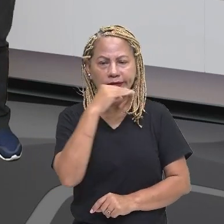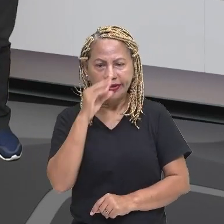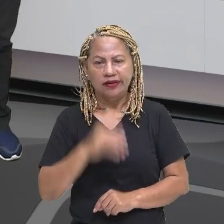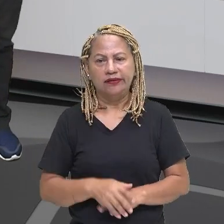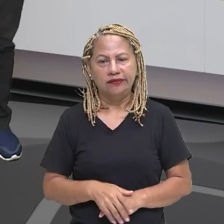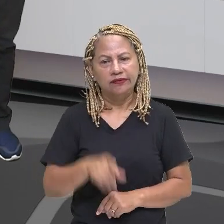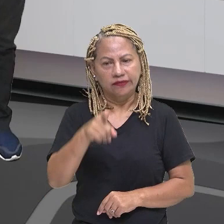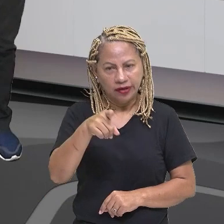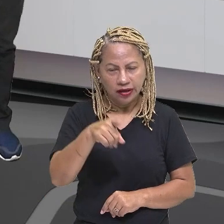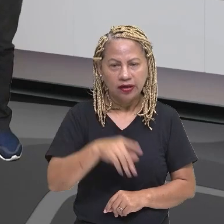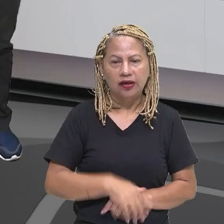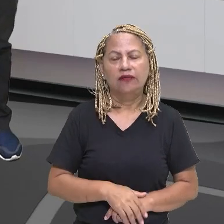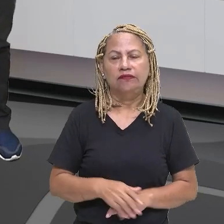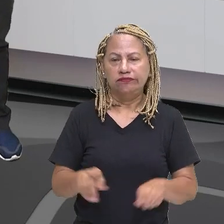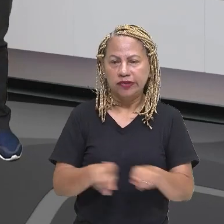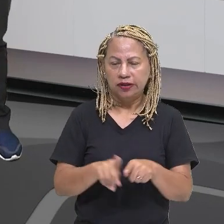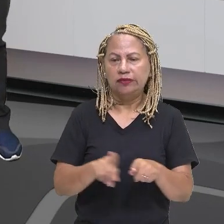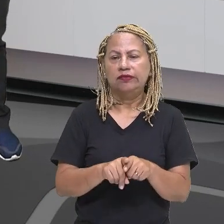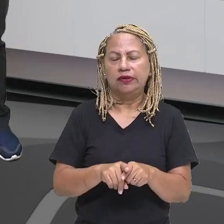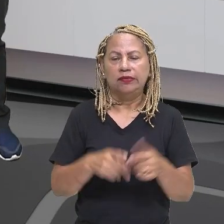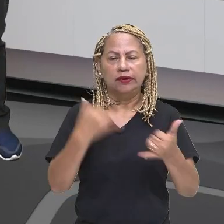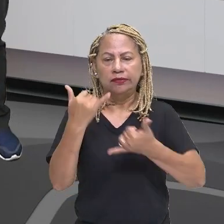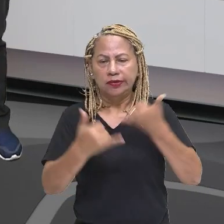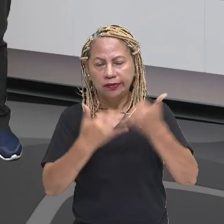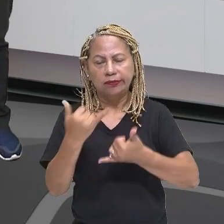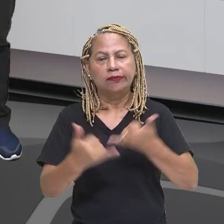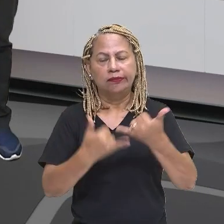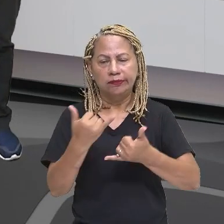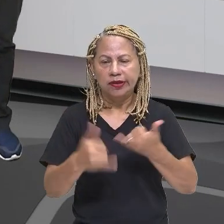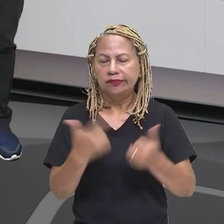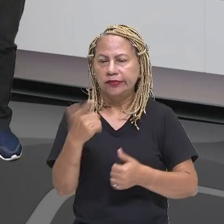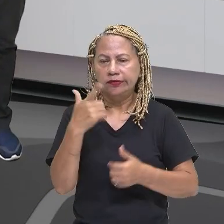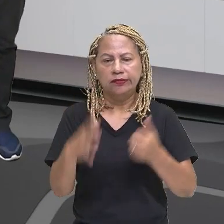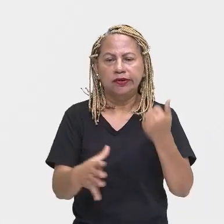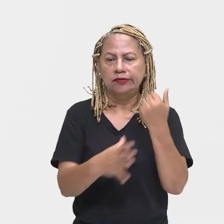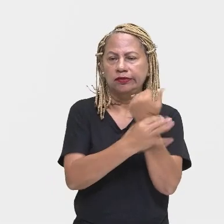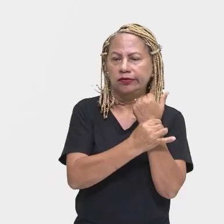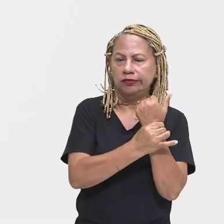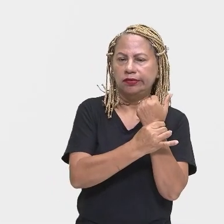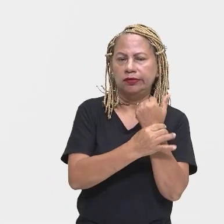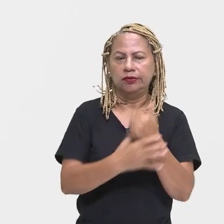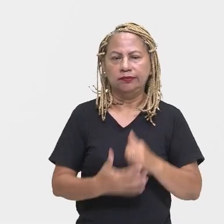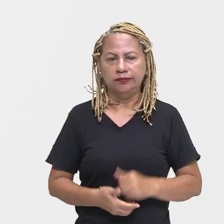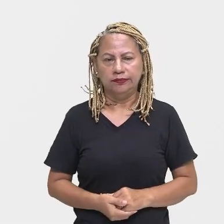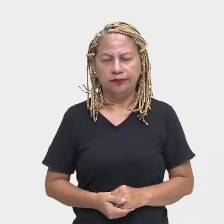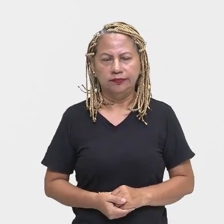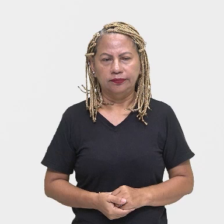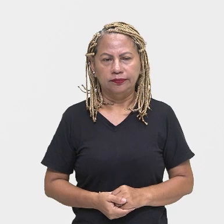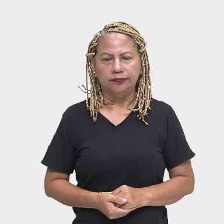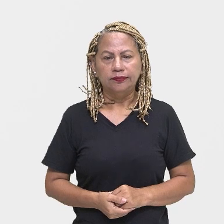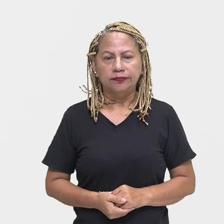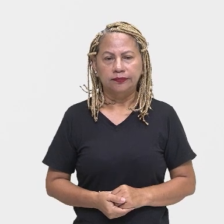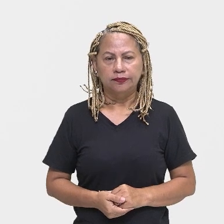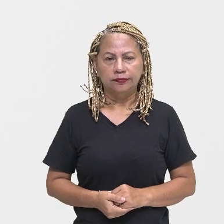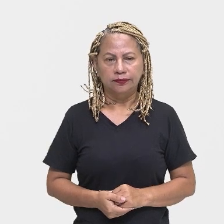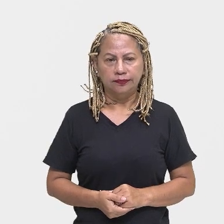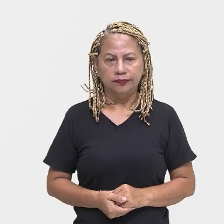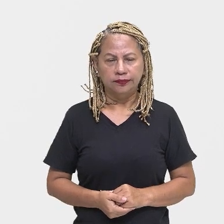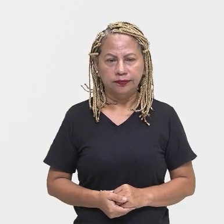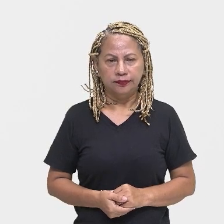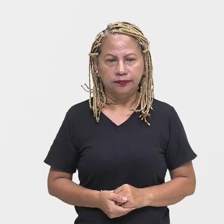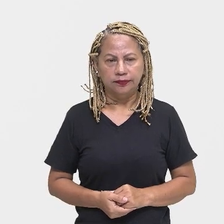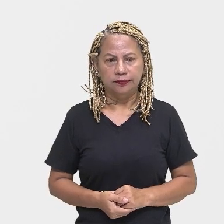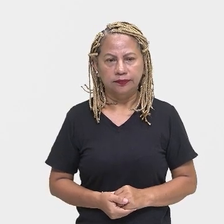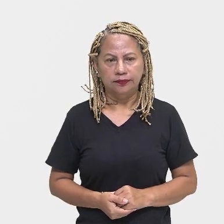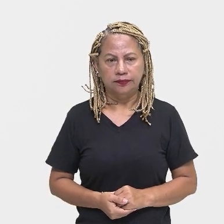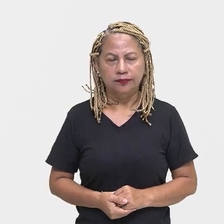nós vamos voltar a falar sobre isso. Vamos continuar ainda fechando os tipos de games. RTS, Real Time